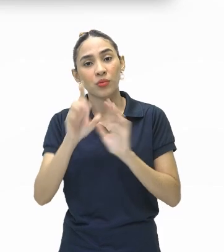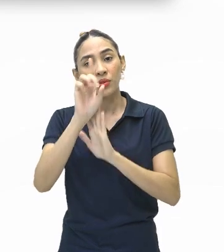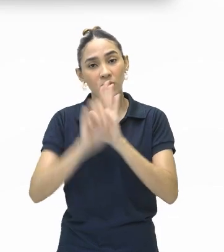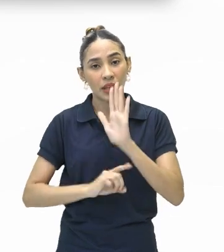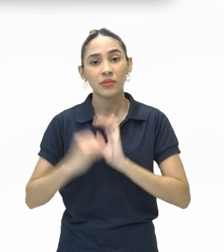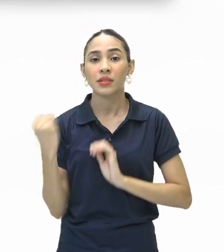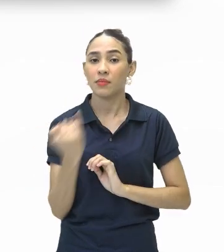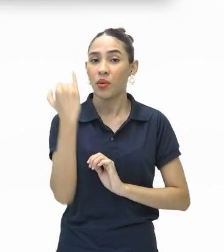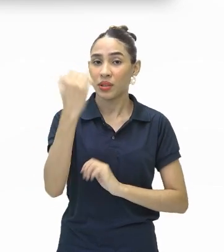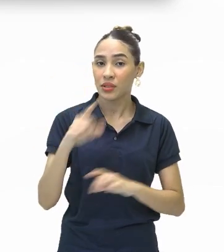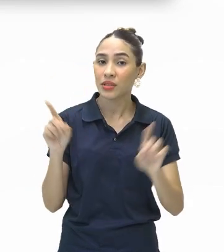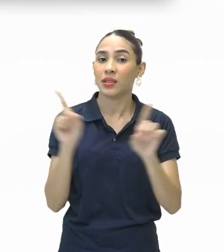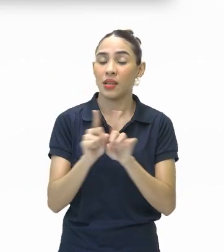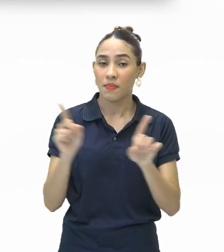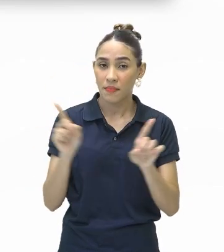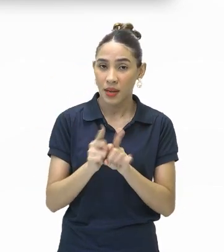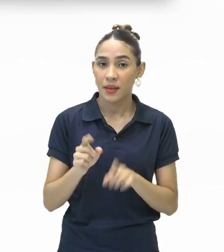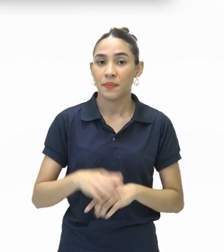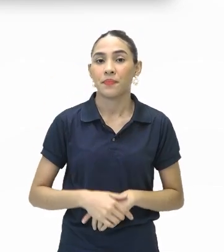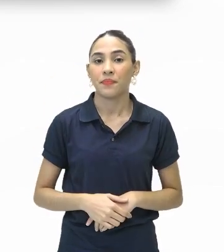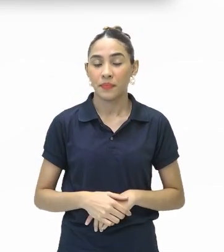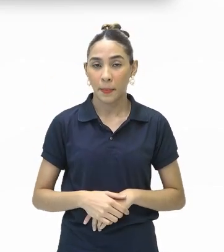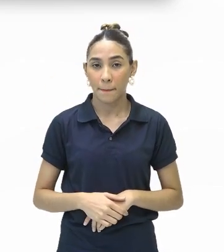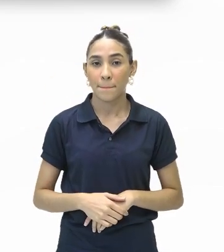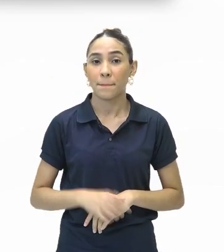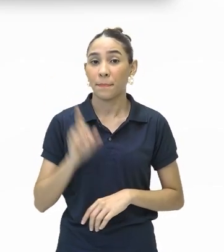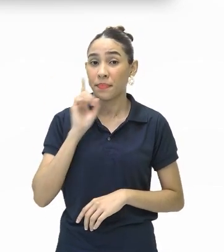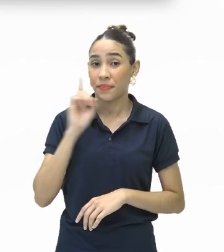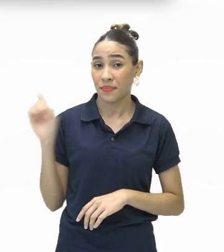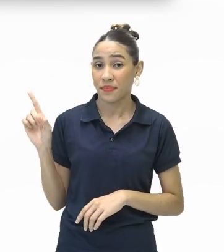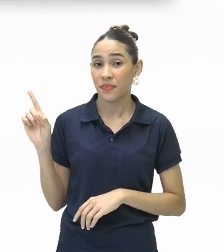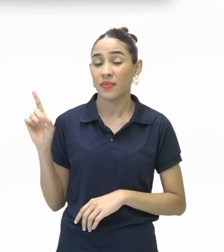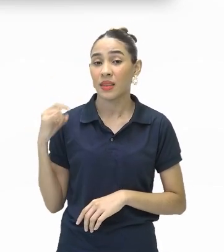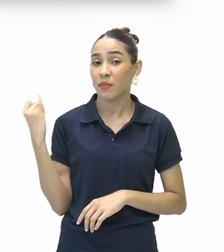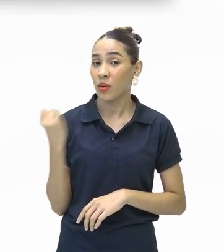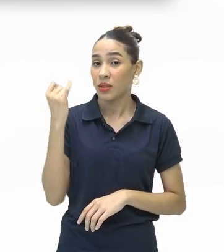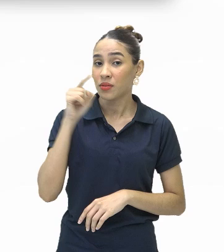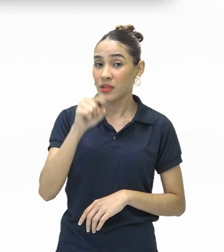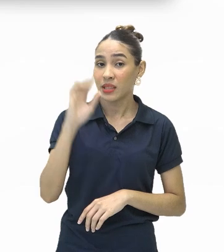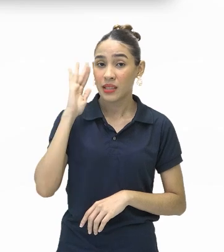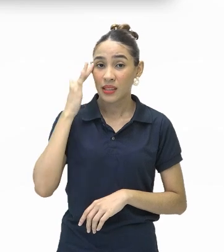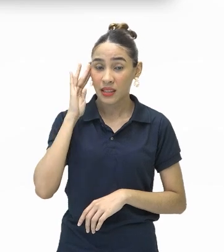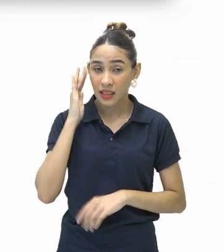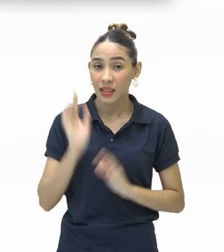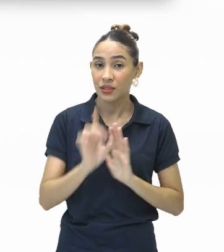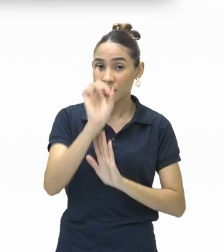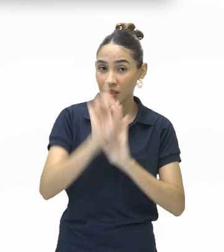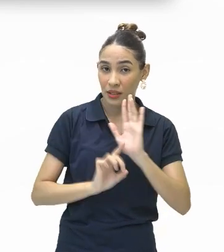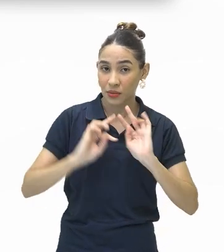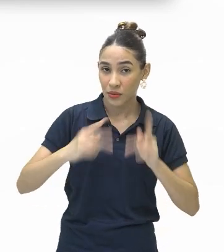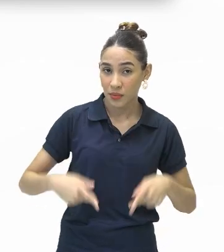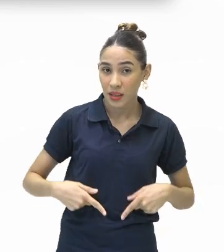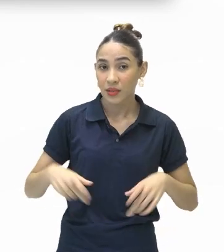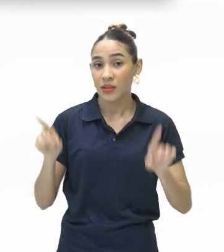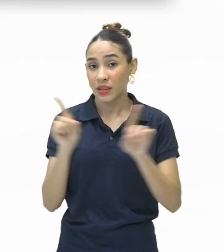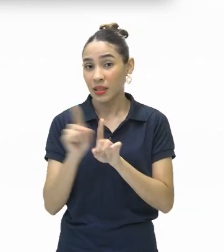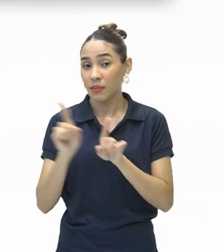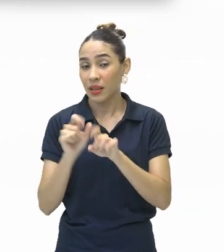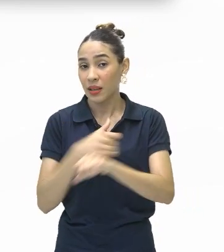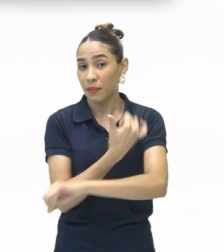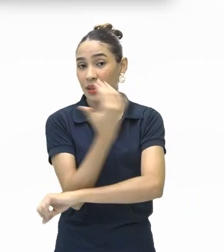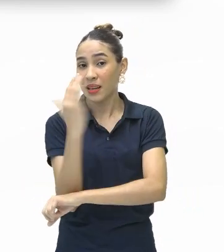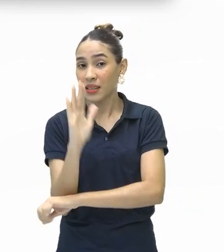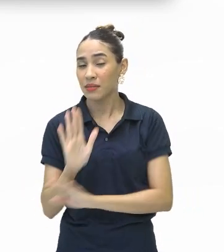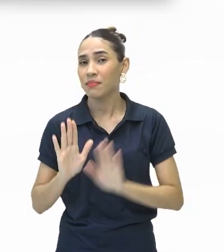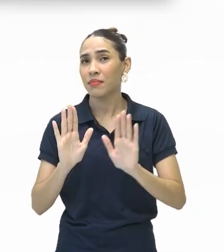direitos fundamentais, tá? Isso aqui é importante entender. Nós estamos falando de direitos humanos e meio ambiente.